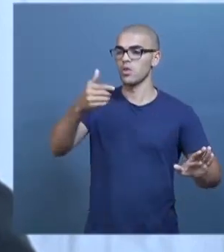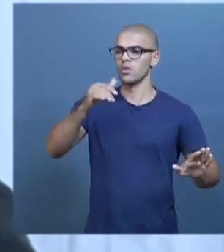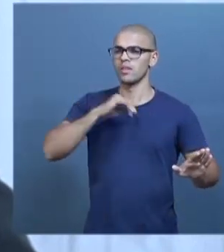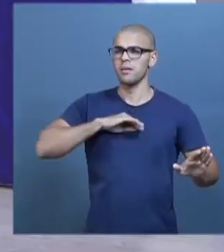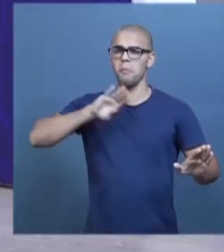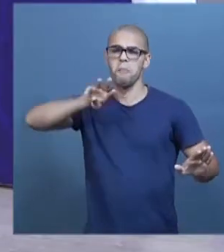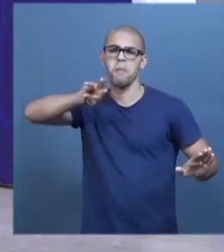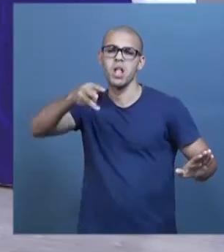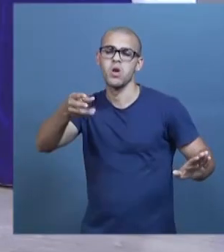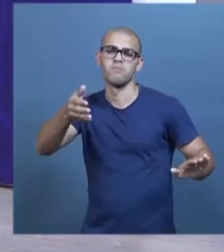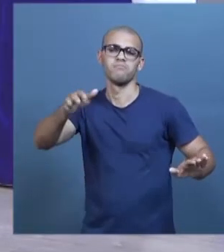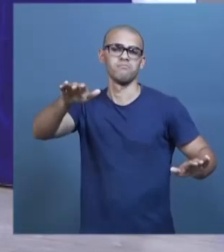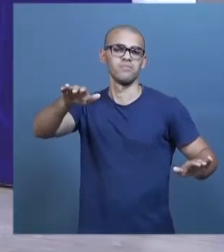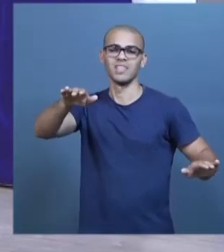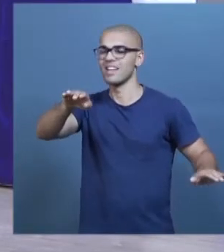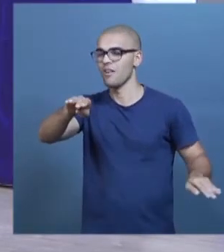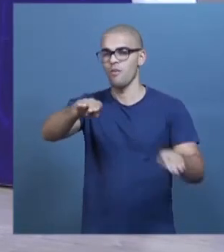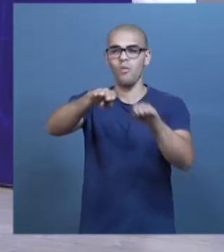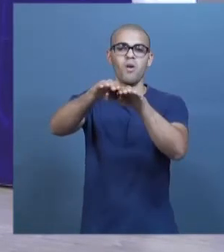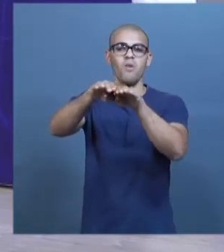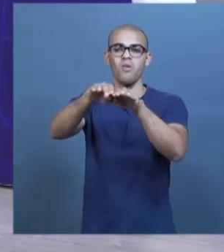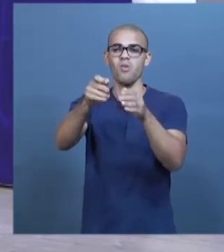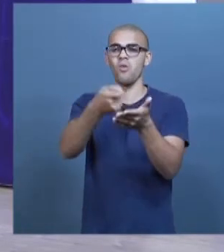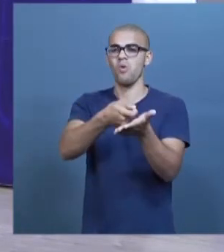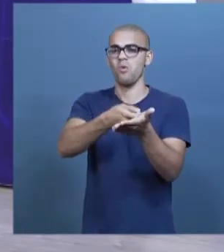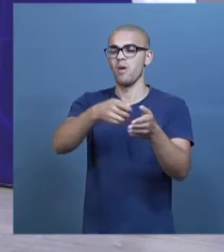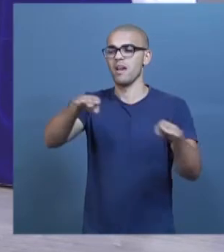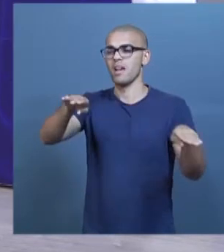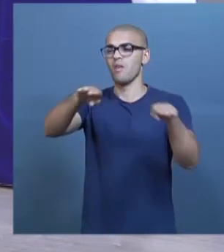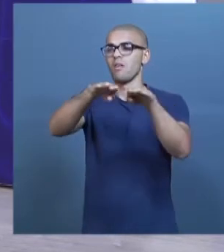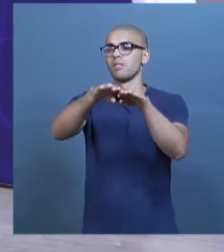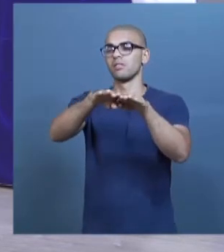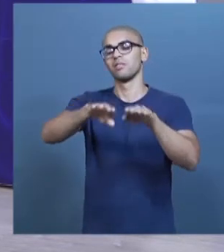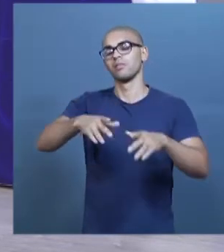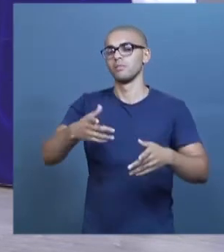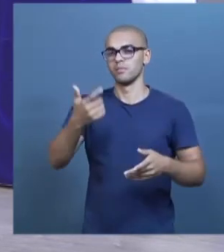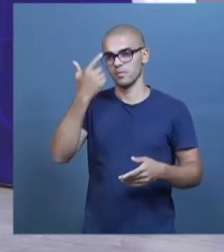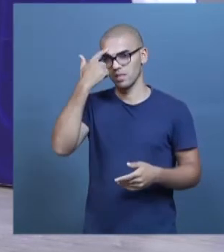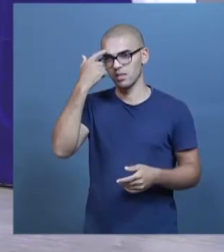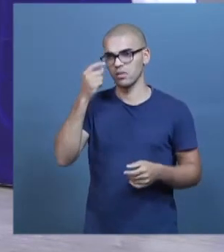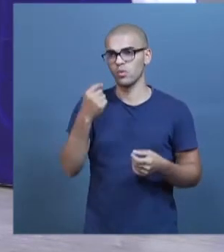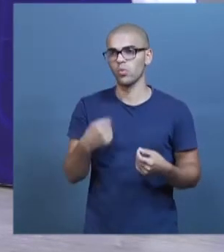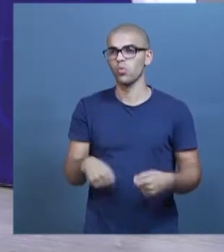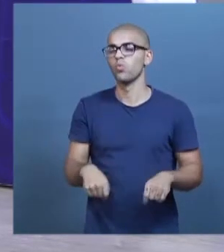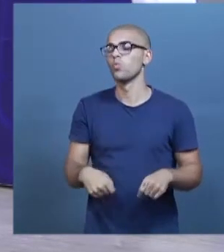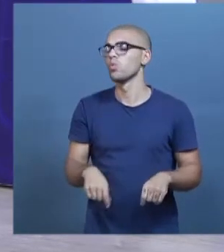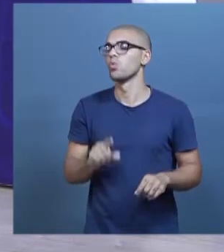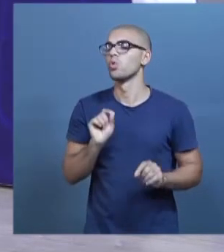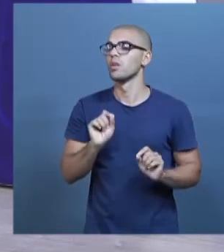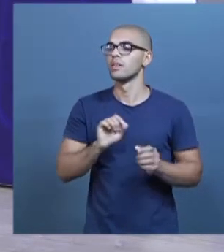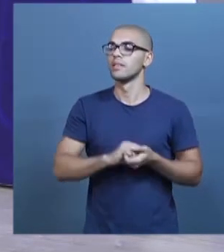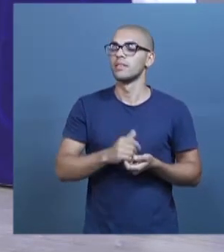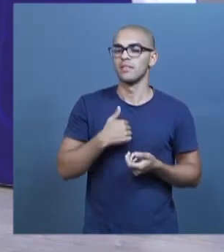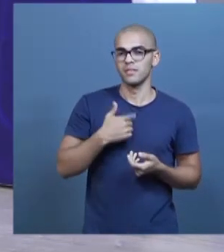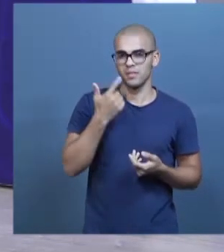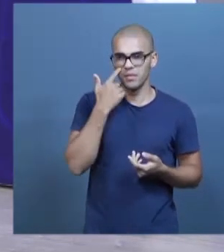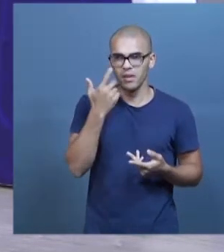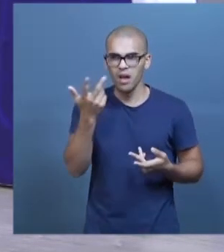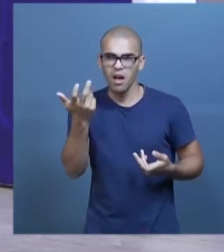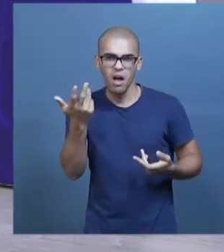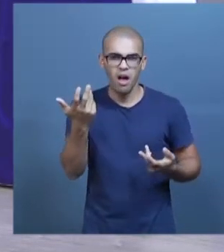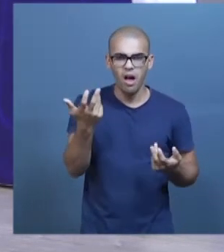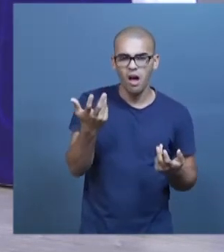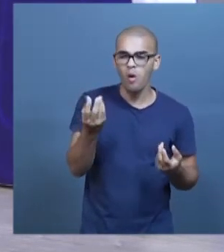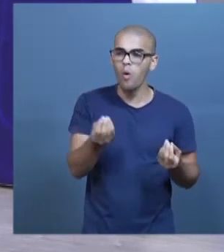tributária. Então, tem várias discussões sobre a necessidade de se fazer uma extensão dessas